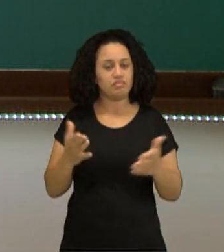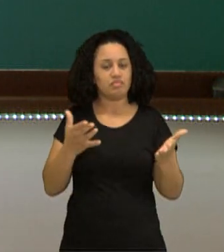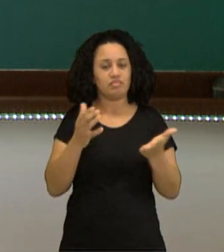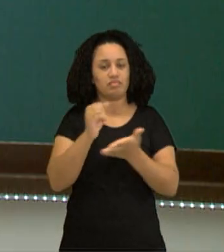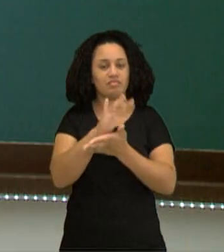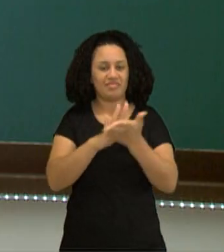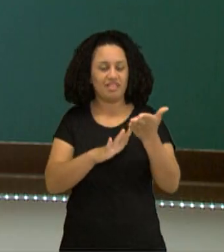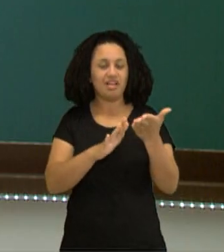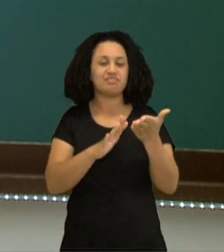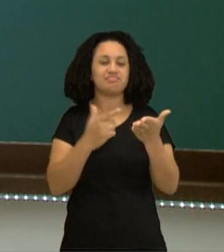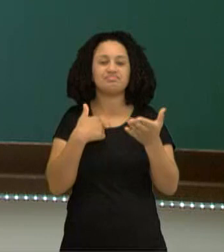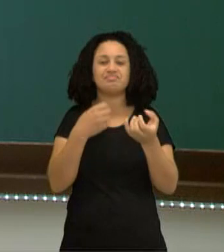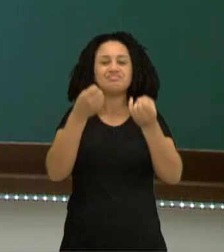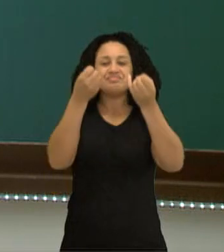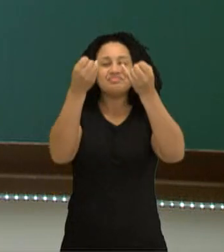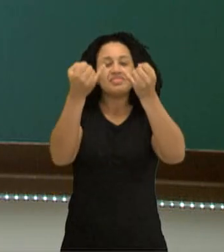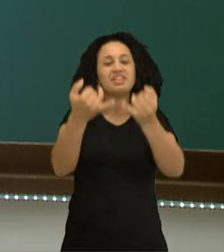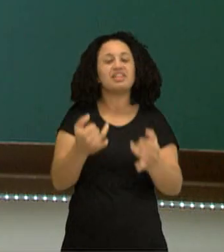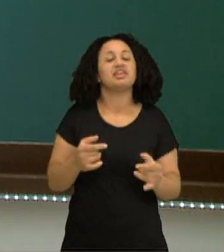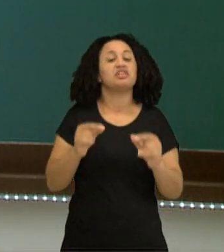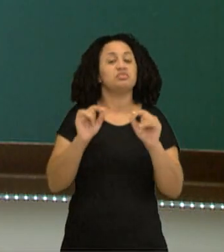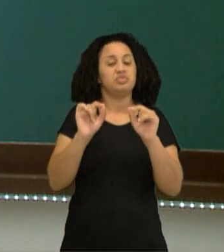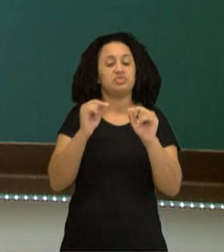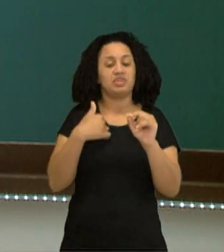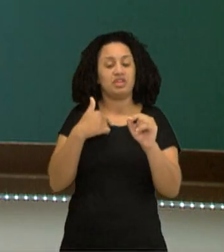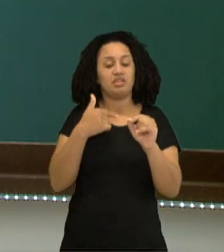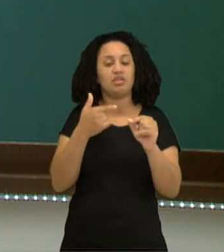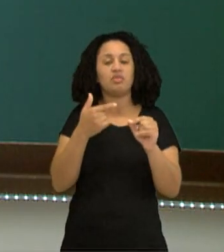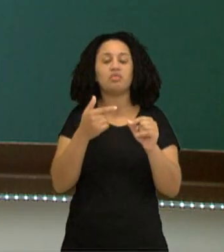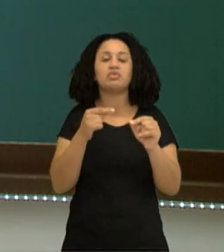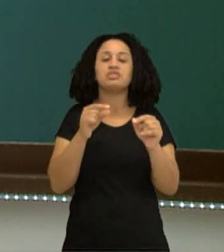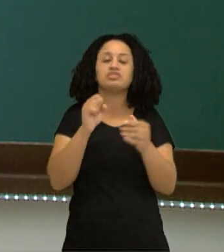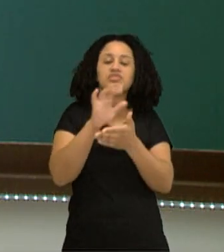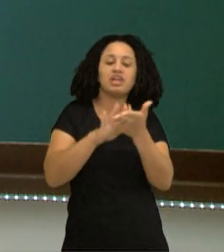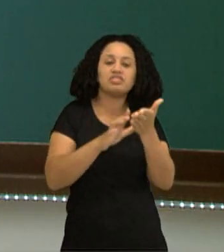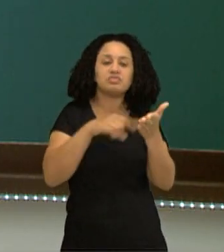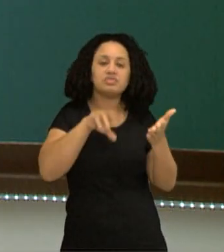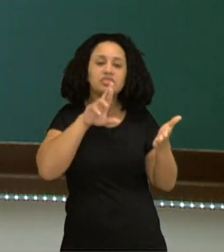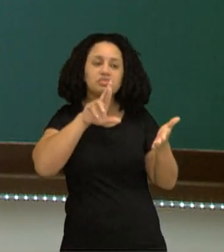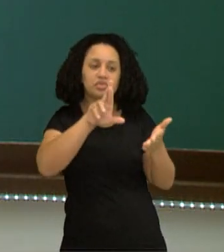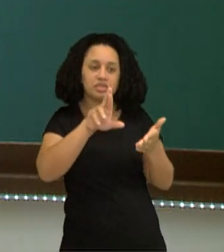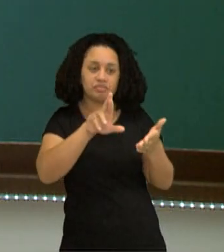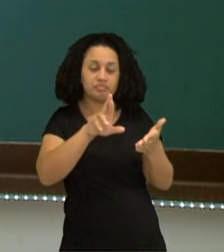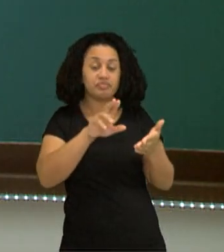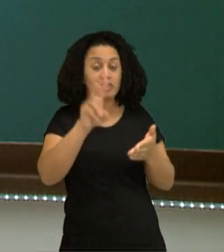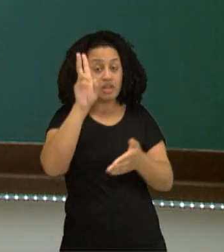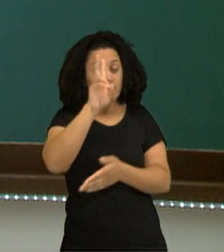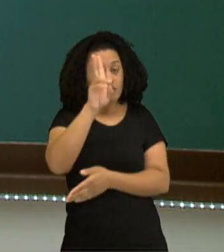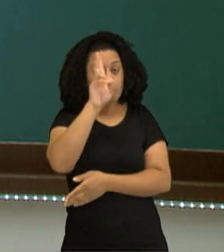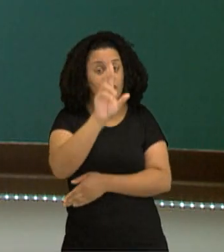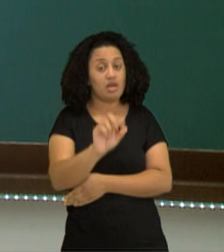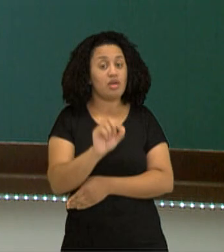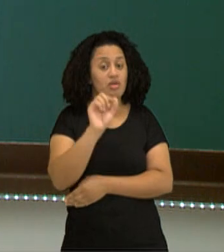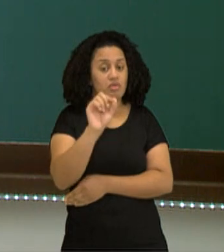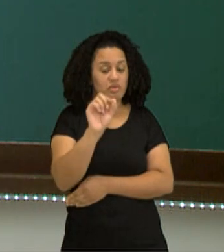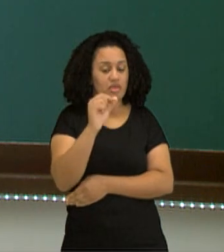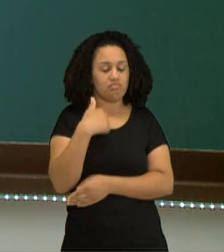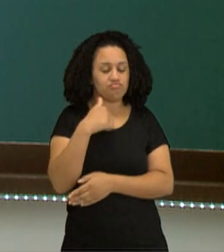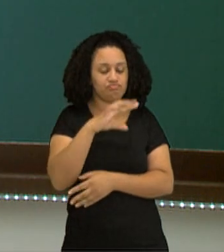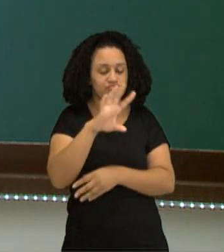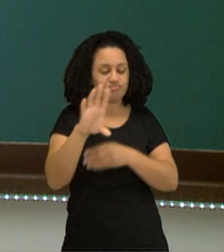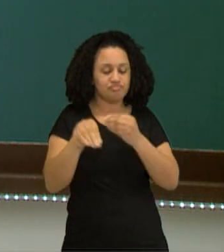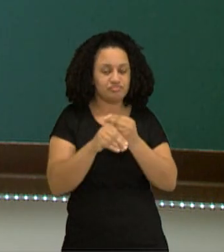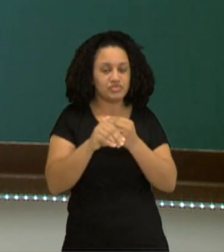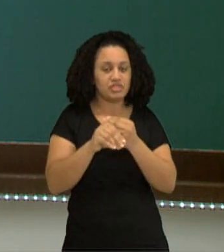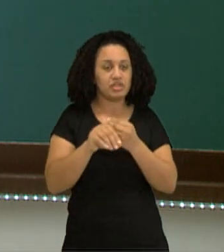Agora que nós conversamos um pouquinho, vou te trazer mais uma atividade. Vamos lembrar que, deixa eu só acrescentar